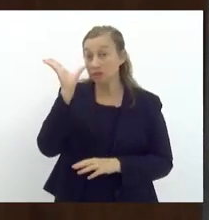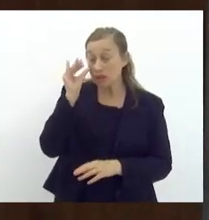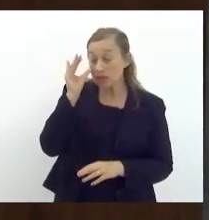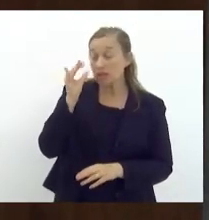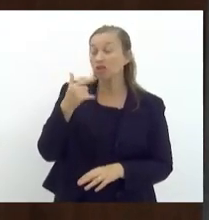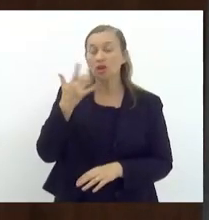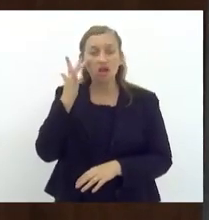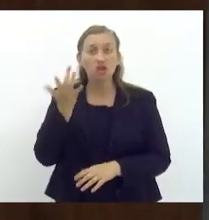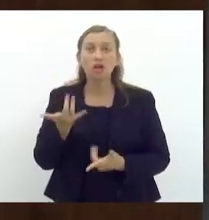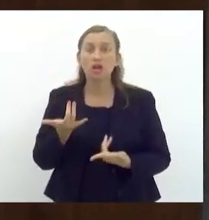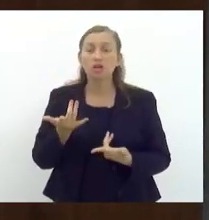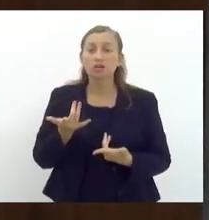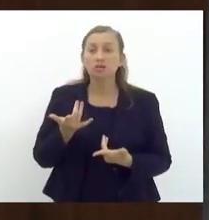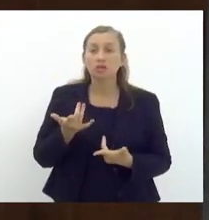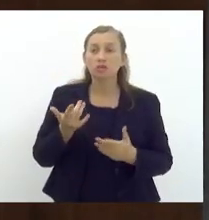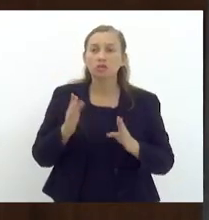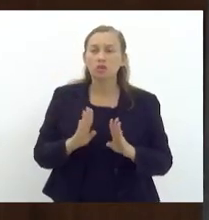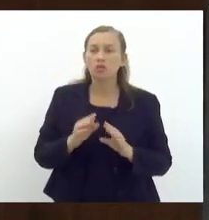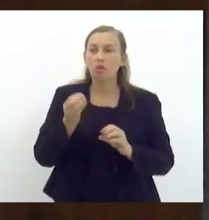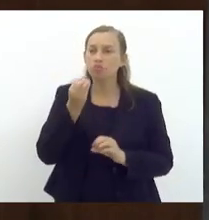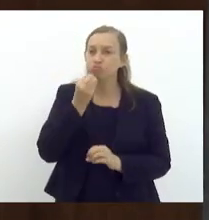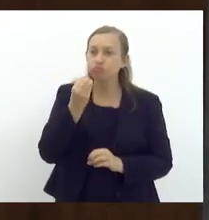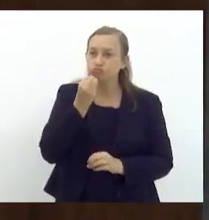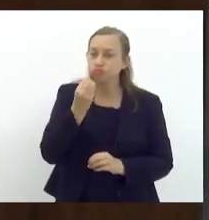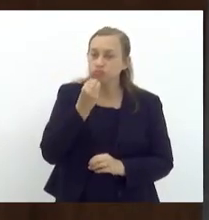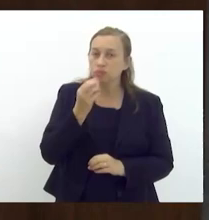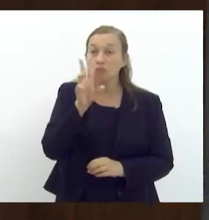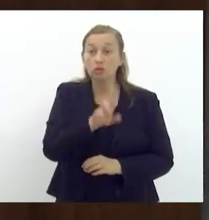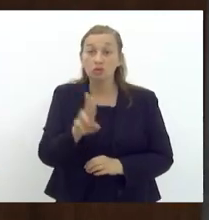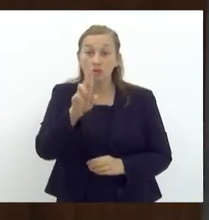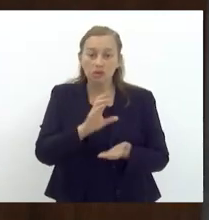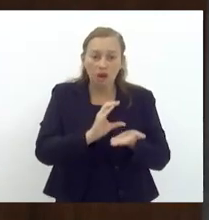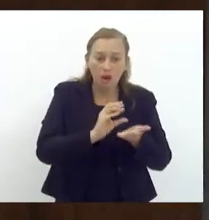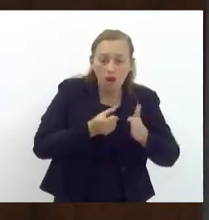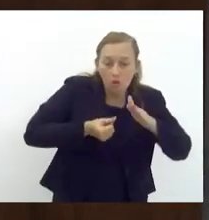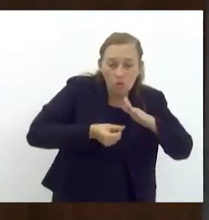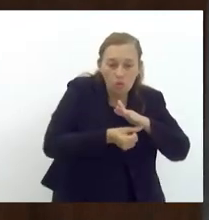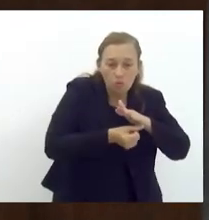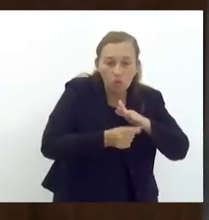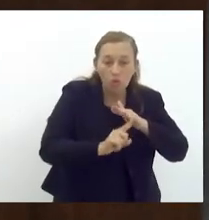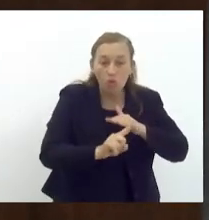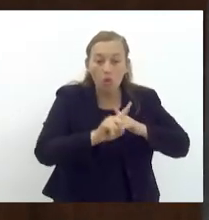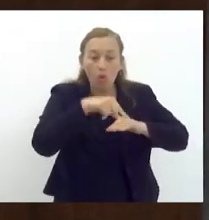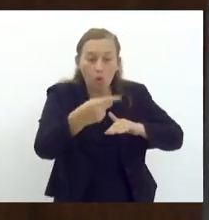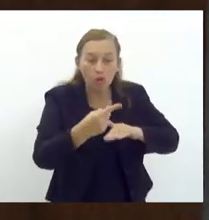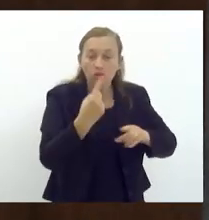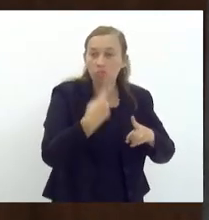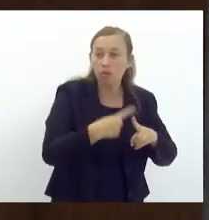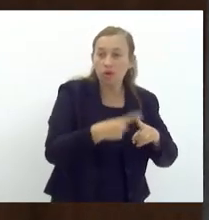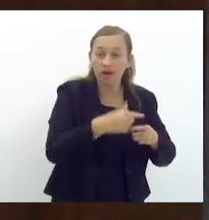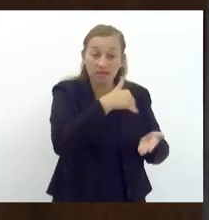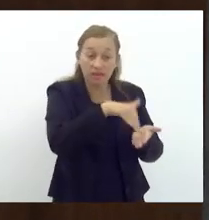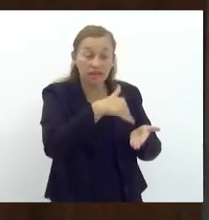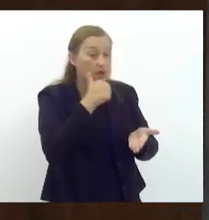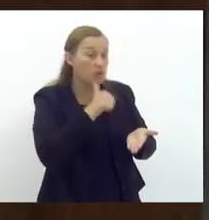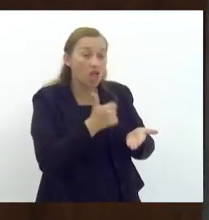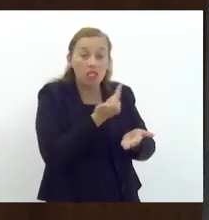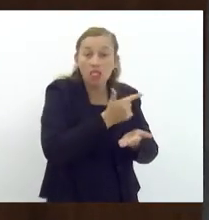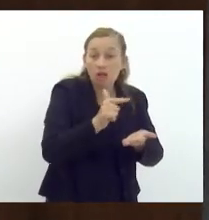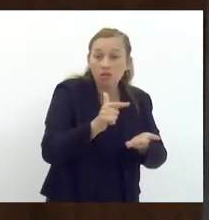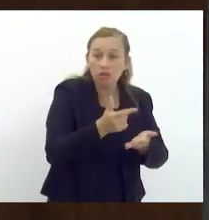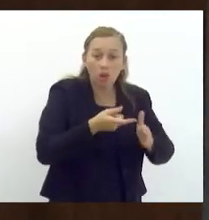que se abriu uma oportunidade de utilizar outros fundos porque até hoje a secretaria da mulher não tem